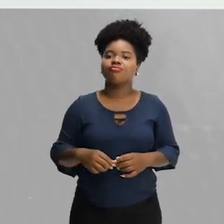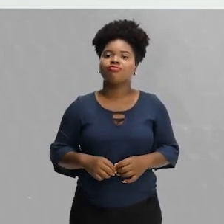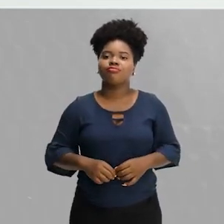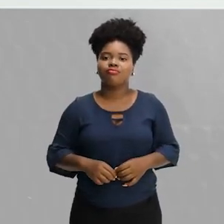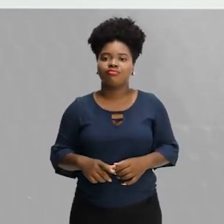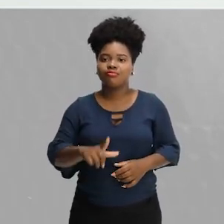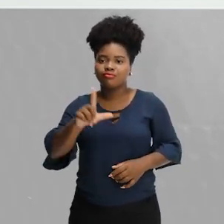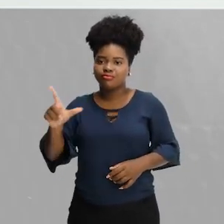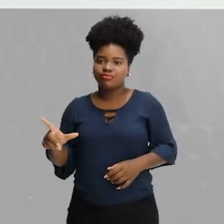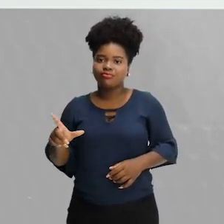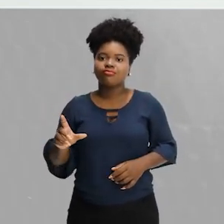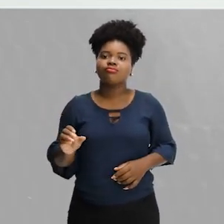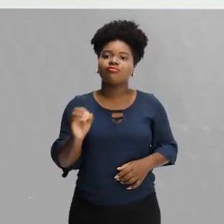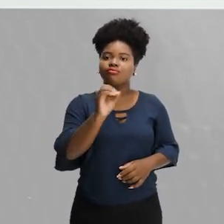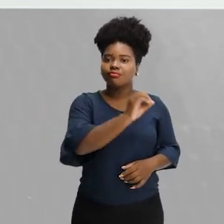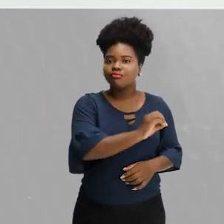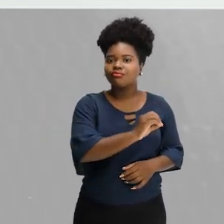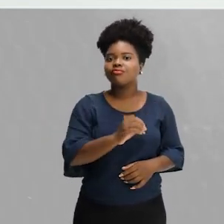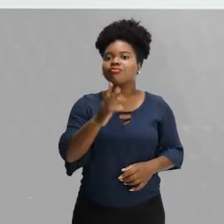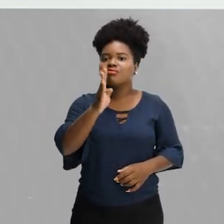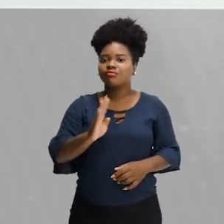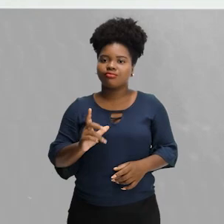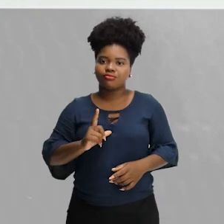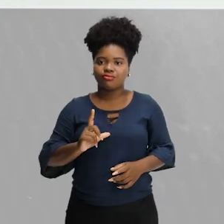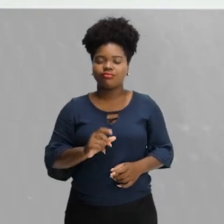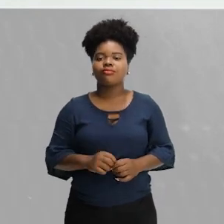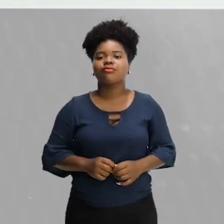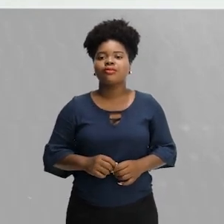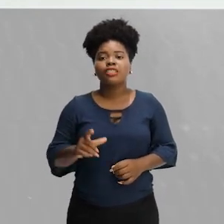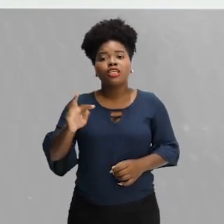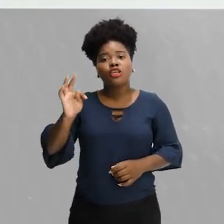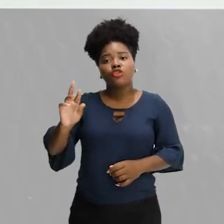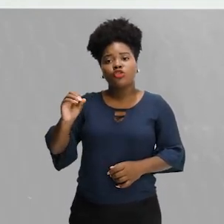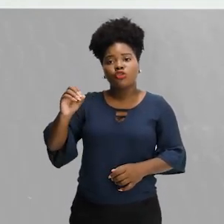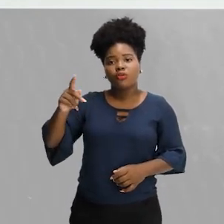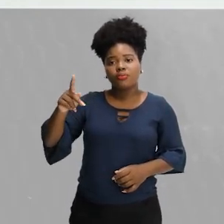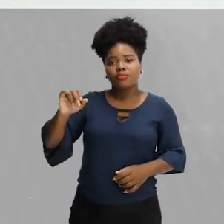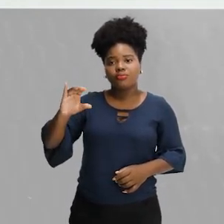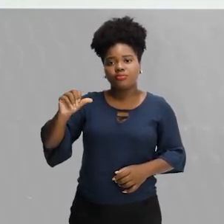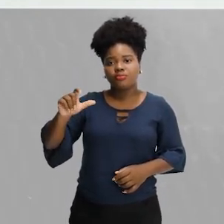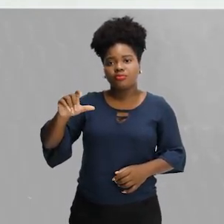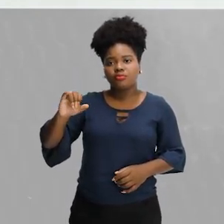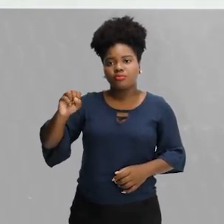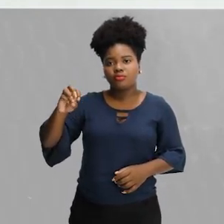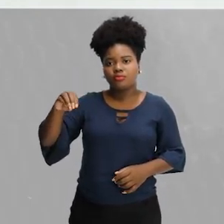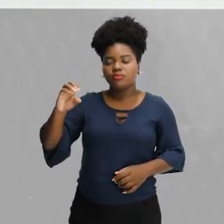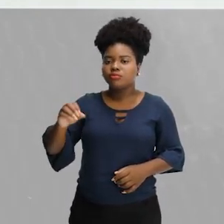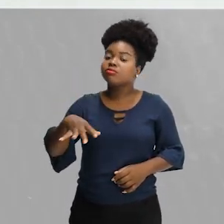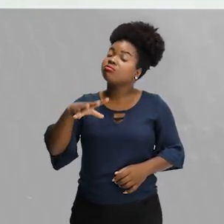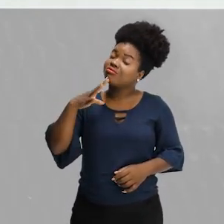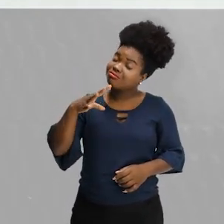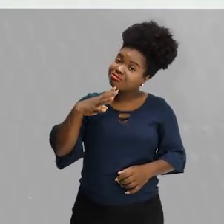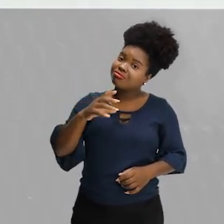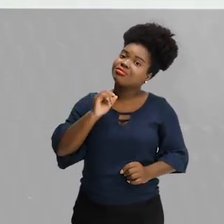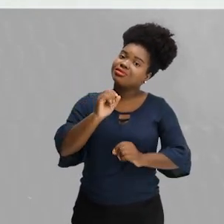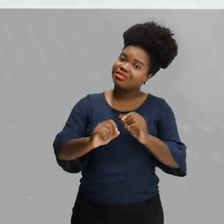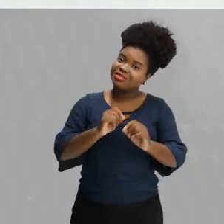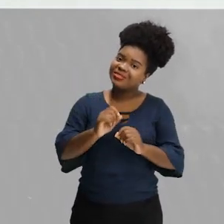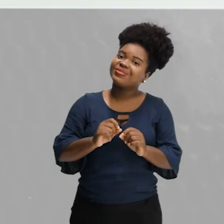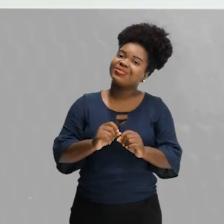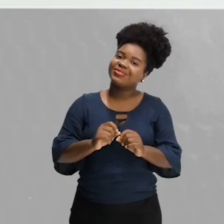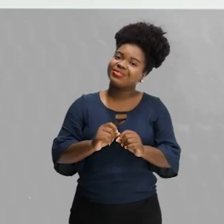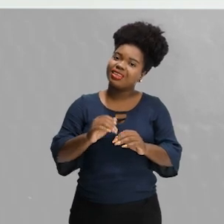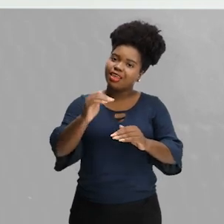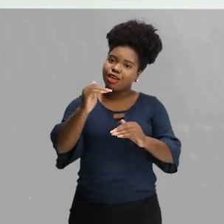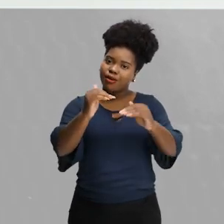leste-oeste que o Brasil possui. E o tropicalismo a gente já conhece. Vem da baixa latitude. Ou seja, nós